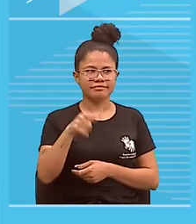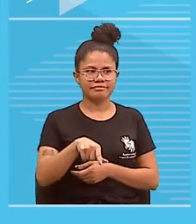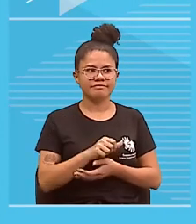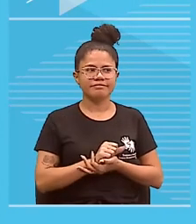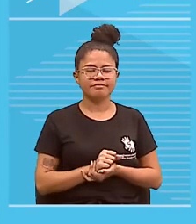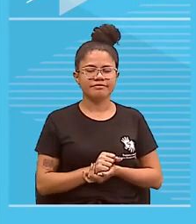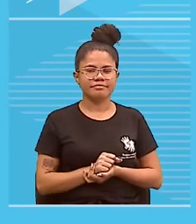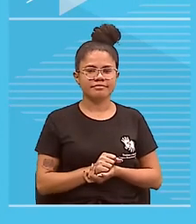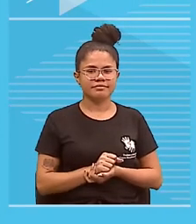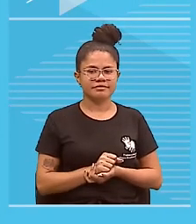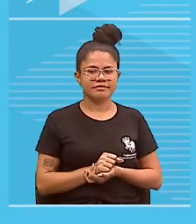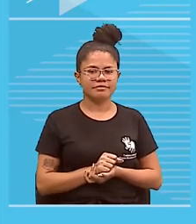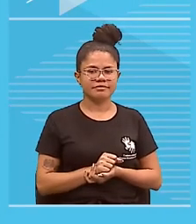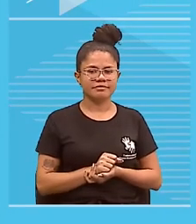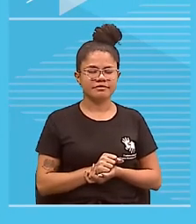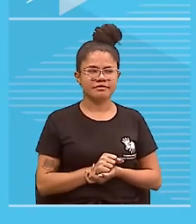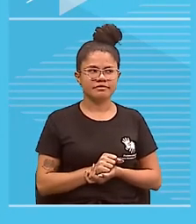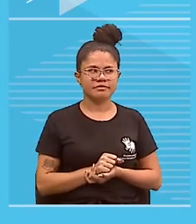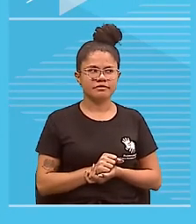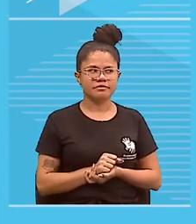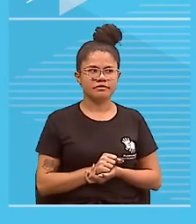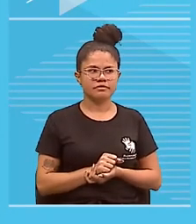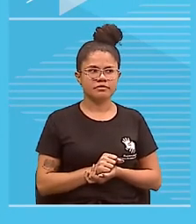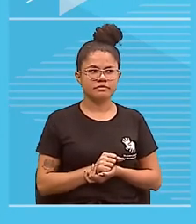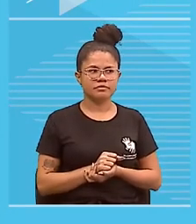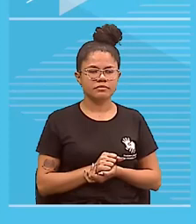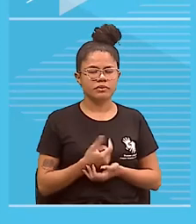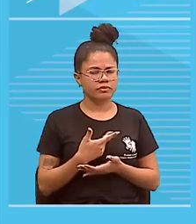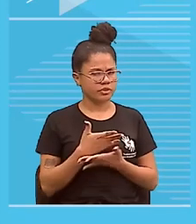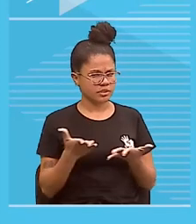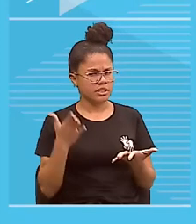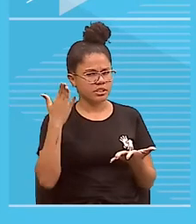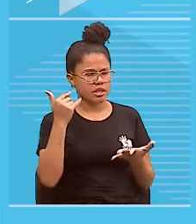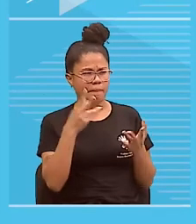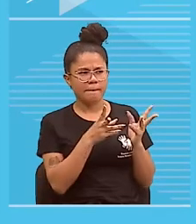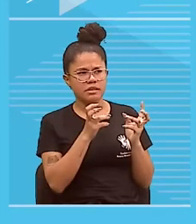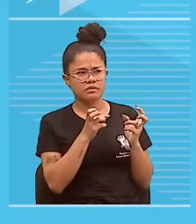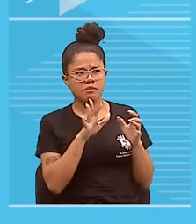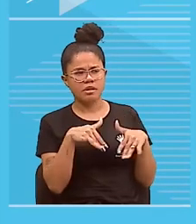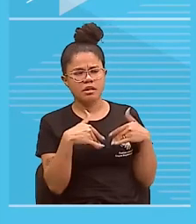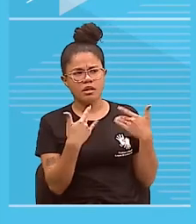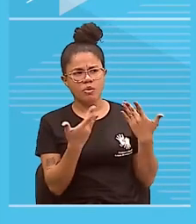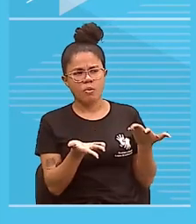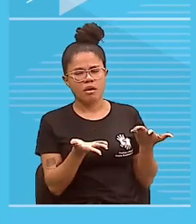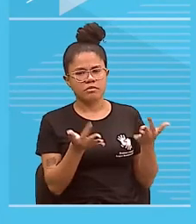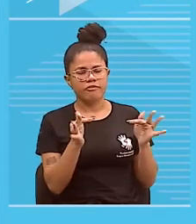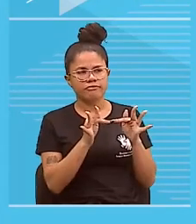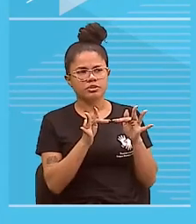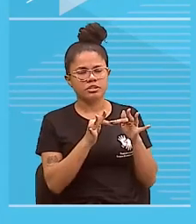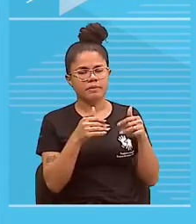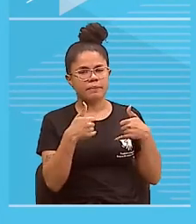e também vocês seriam capaz de identificar todas as funções orgânicas